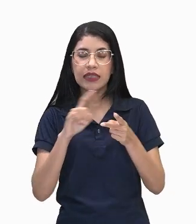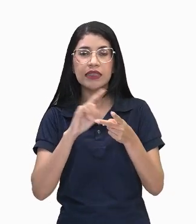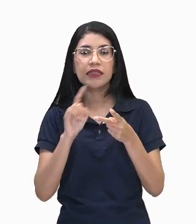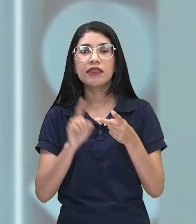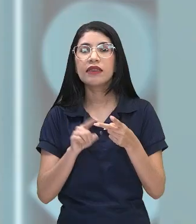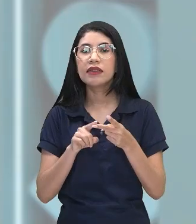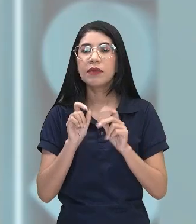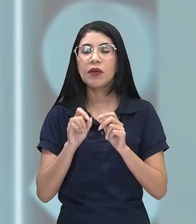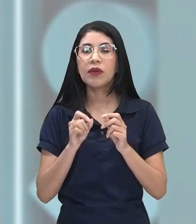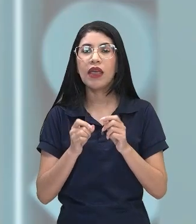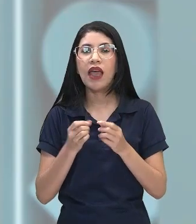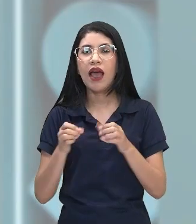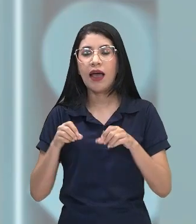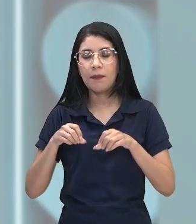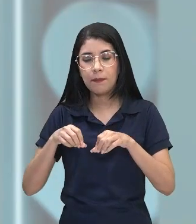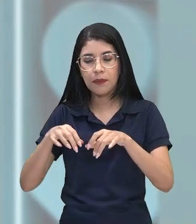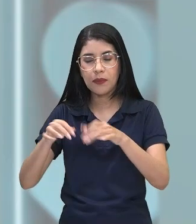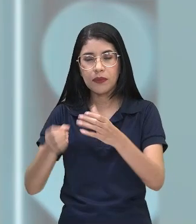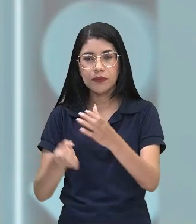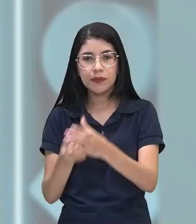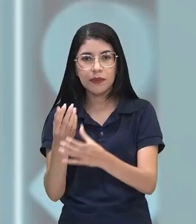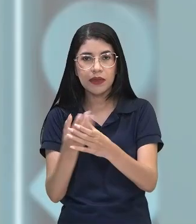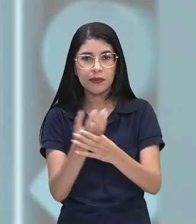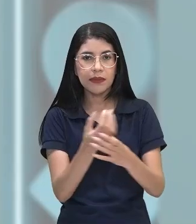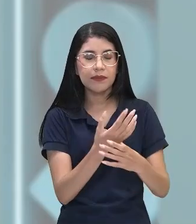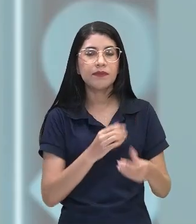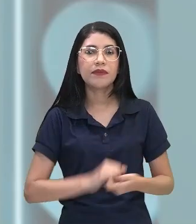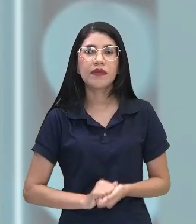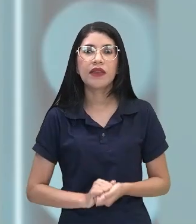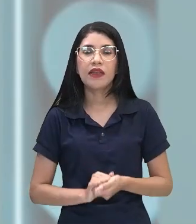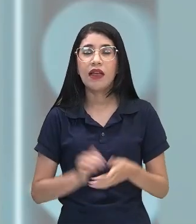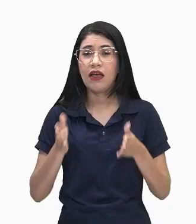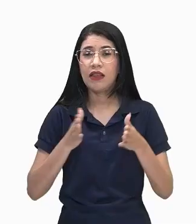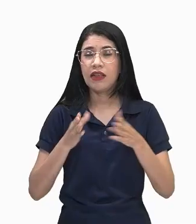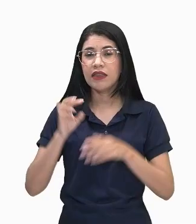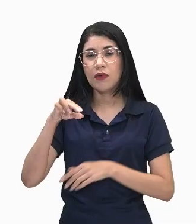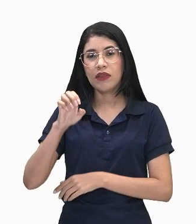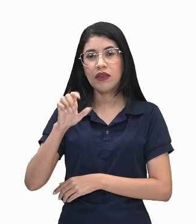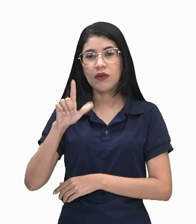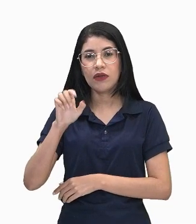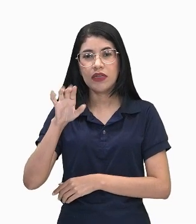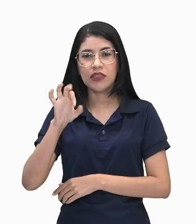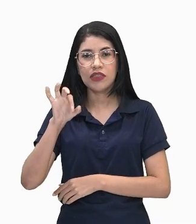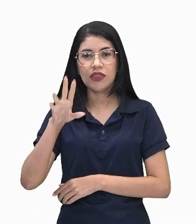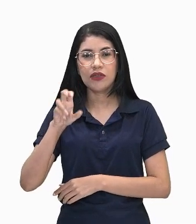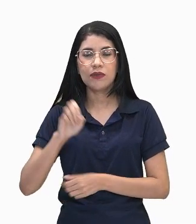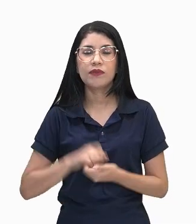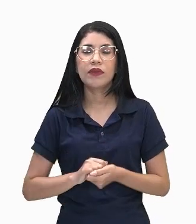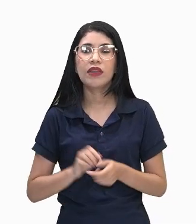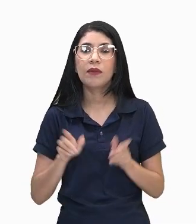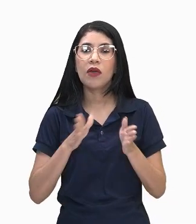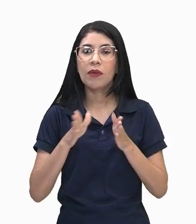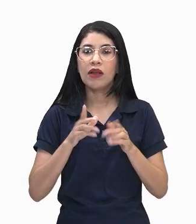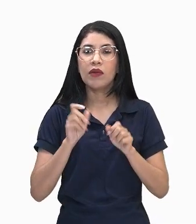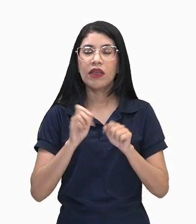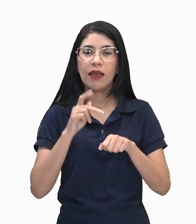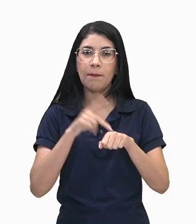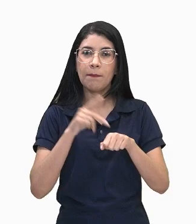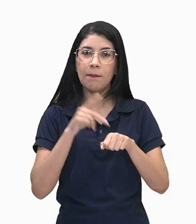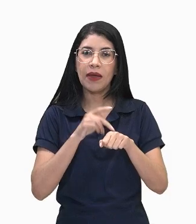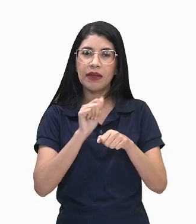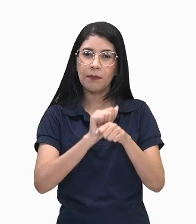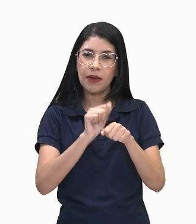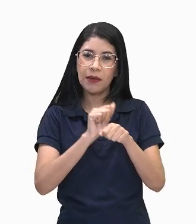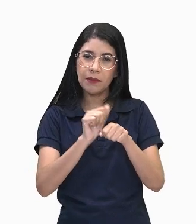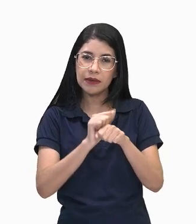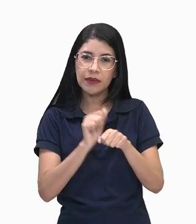a plantação. Agora vamos analisar um pouco esse período do Neolítico. Conhecido como Idade da Pedra Polida, porque aí eles